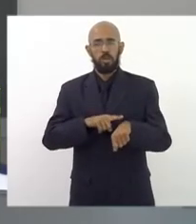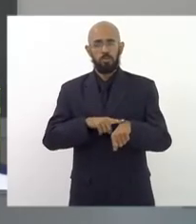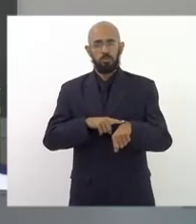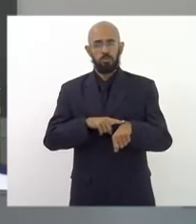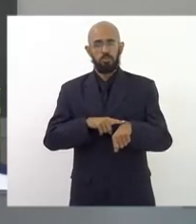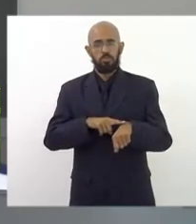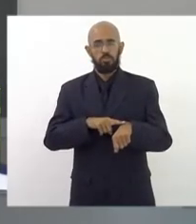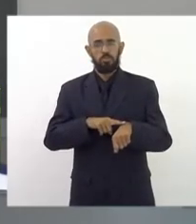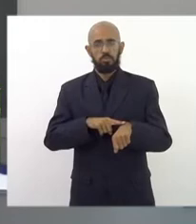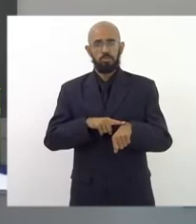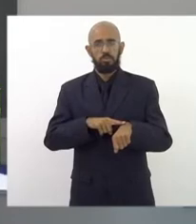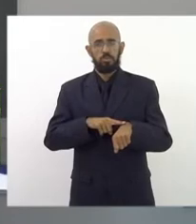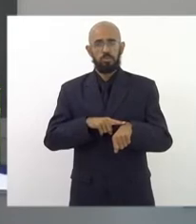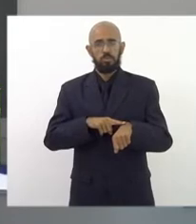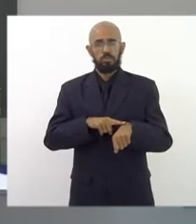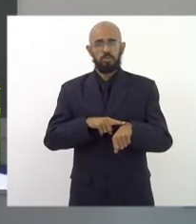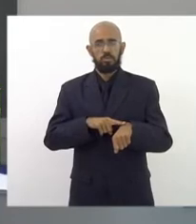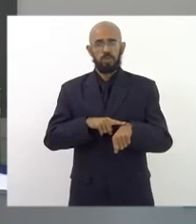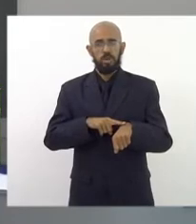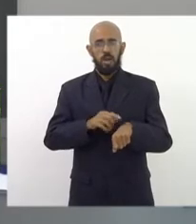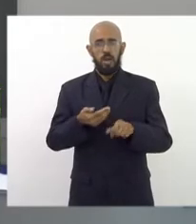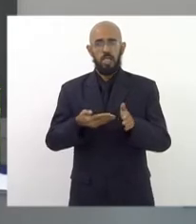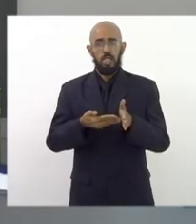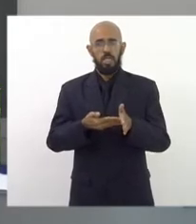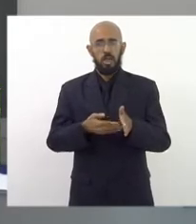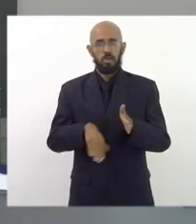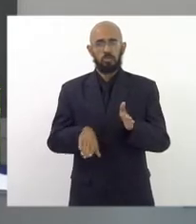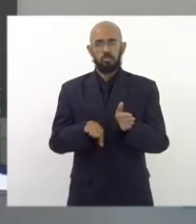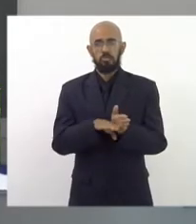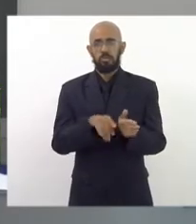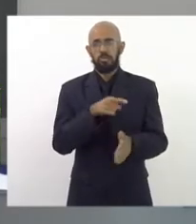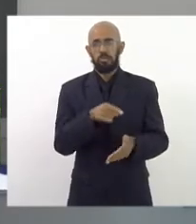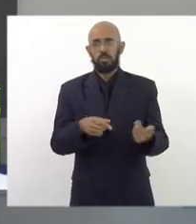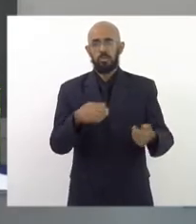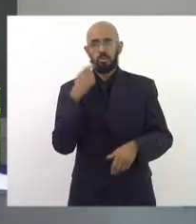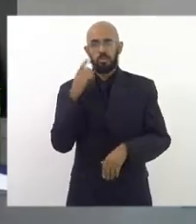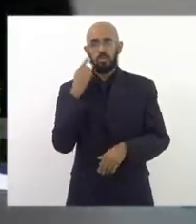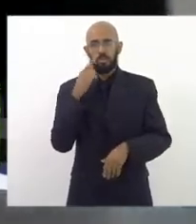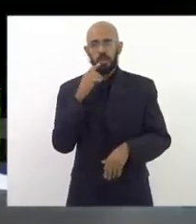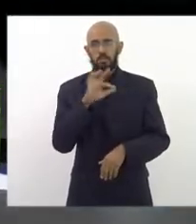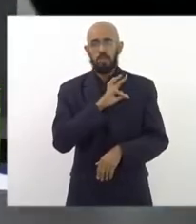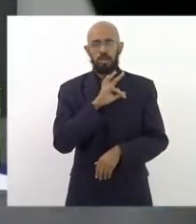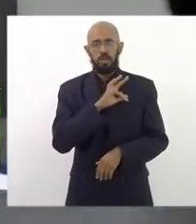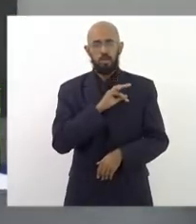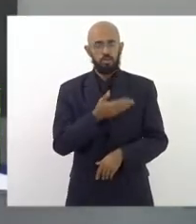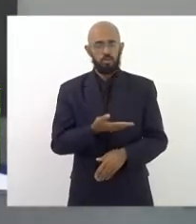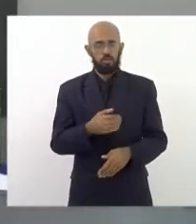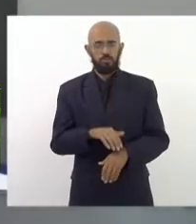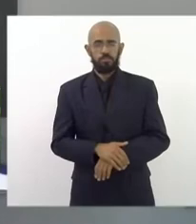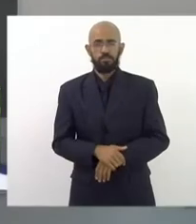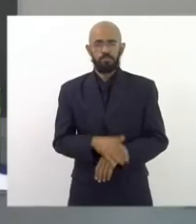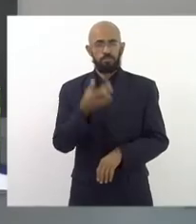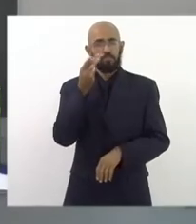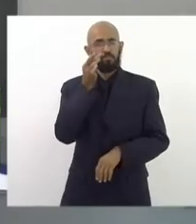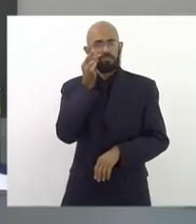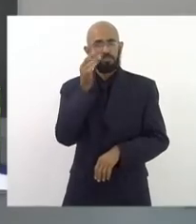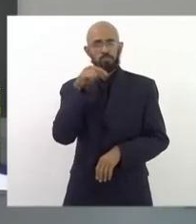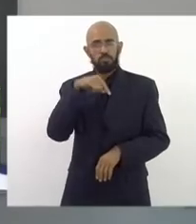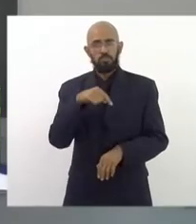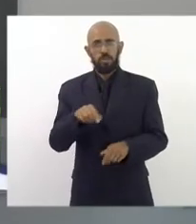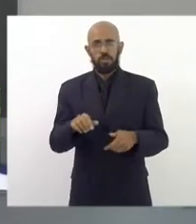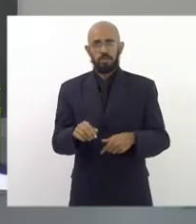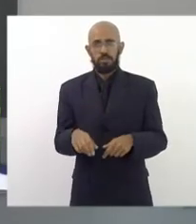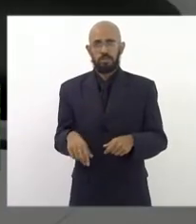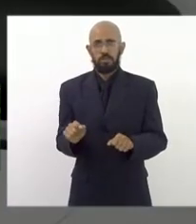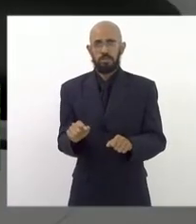presencialmente a chegada da deputada Marta Rocha, que vai sentar aqui à